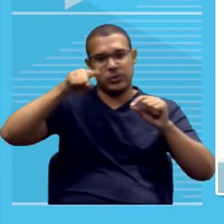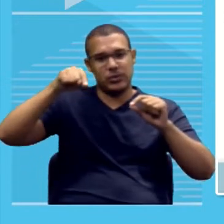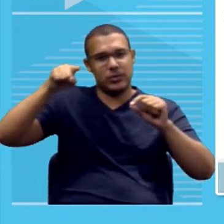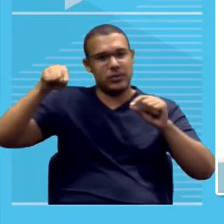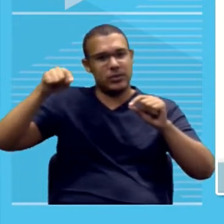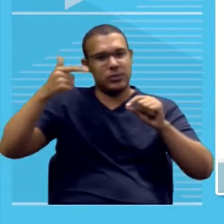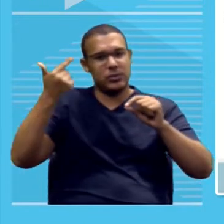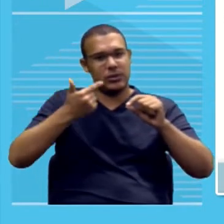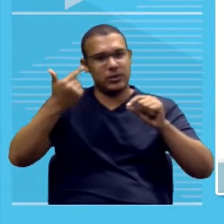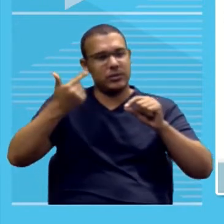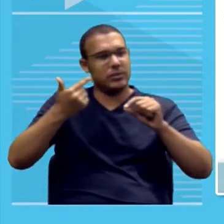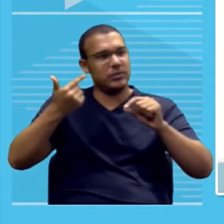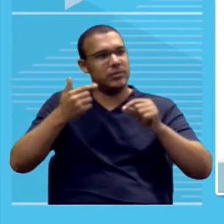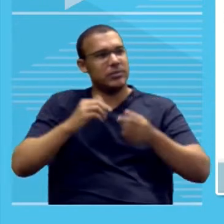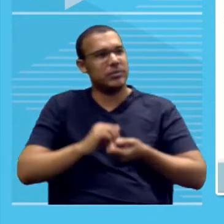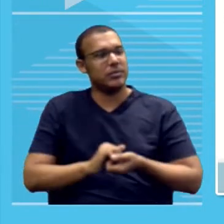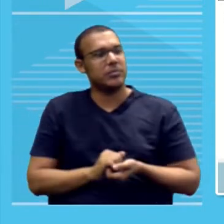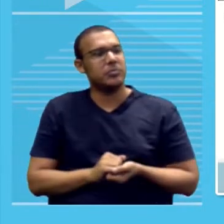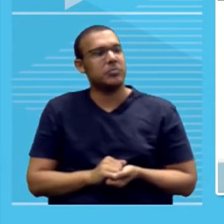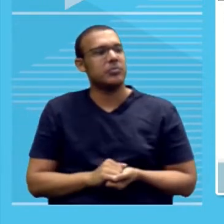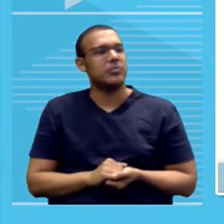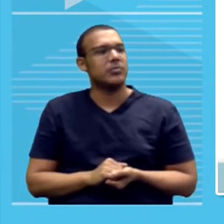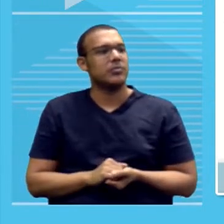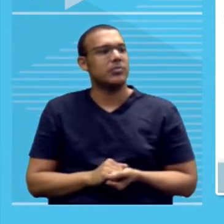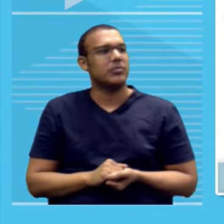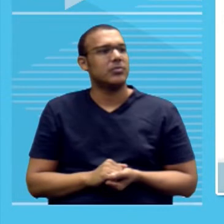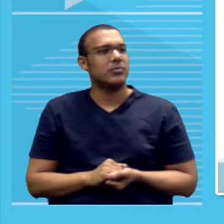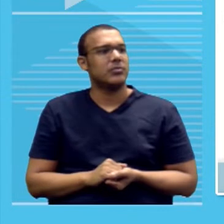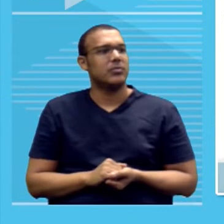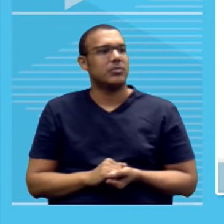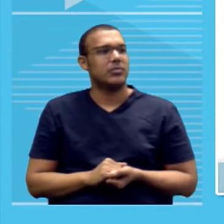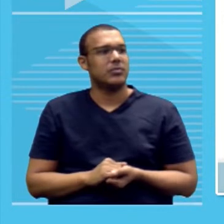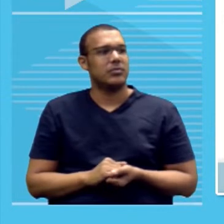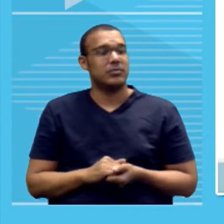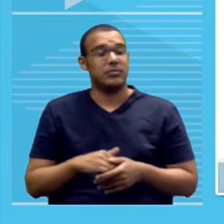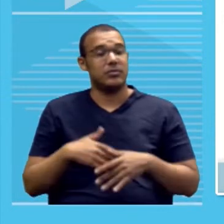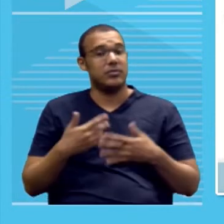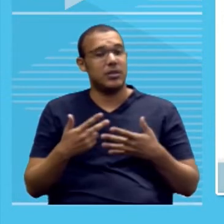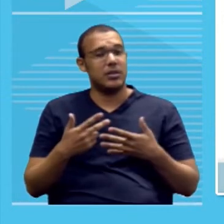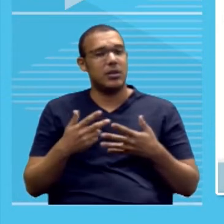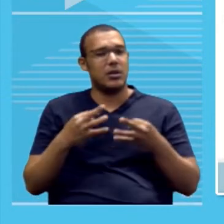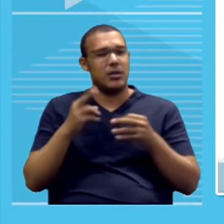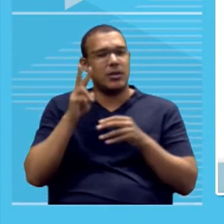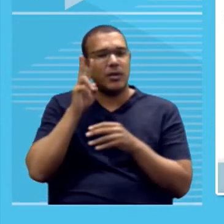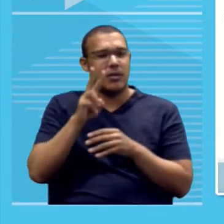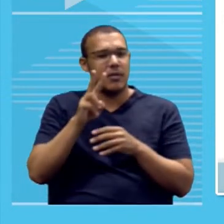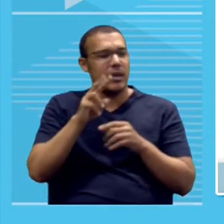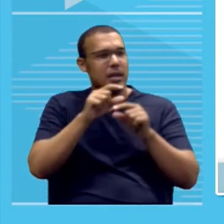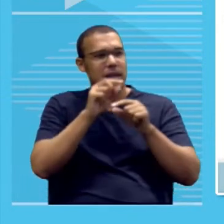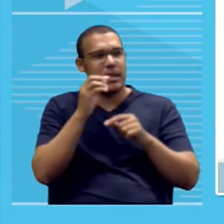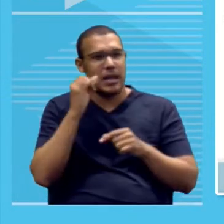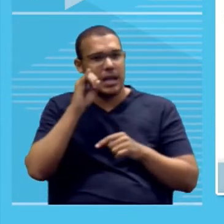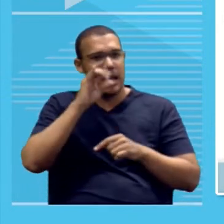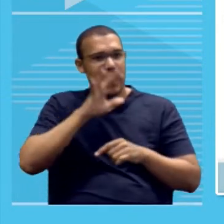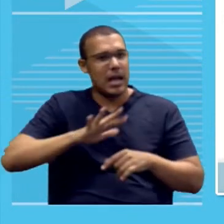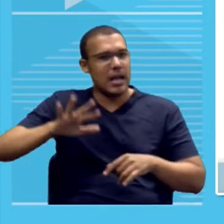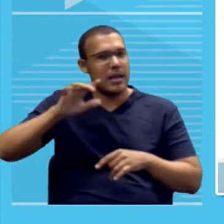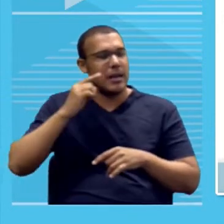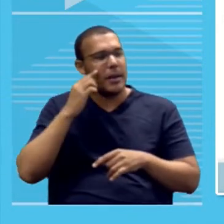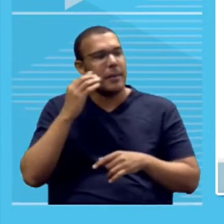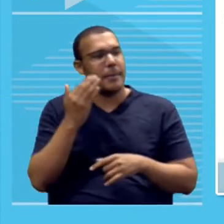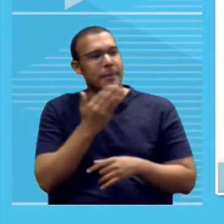consegue ver no slide, que simboliza um resistor. Então, toda vez que você vê esse símbolo aqui,